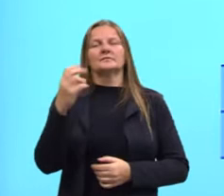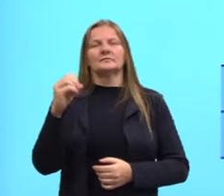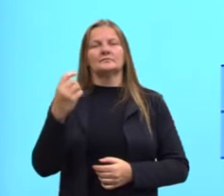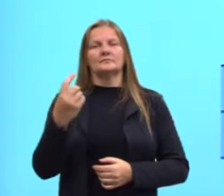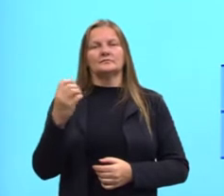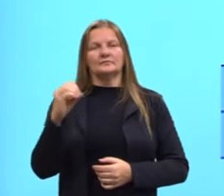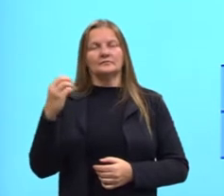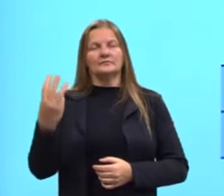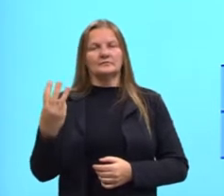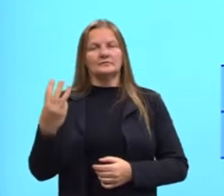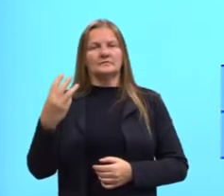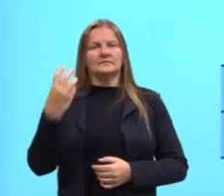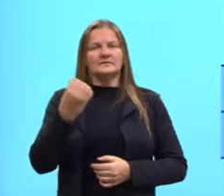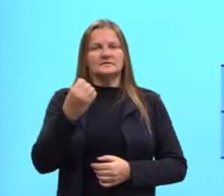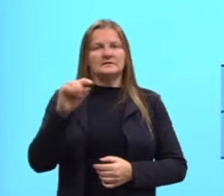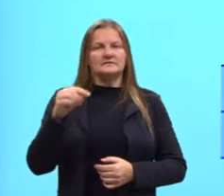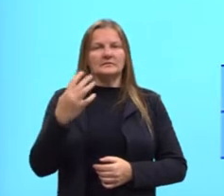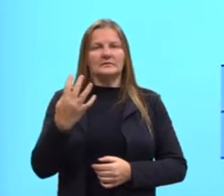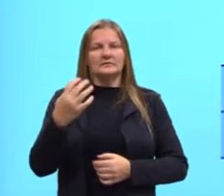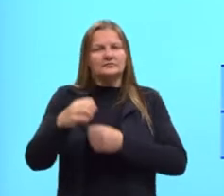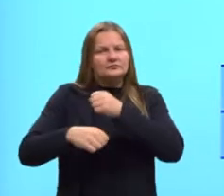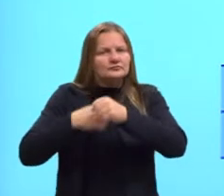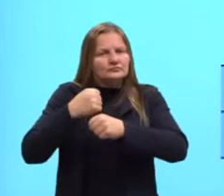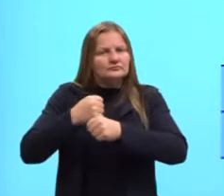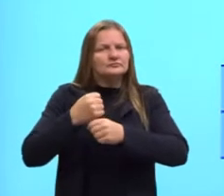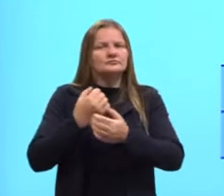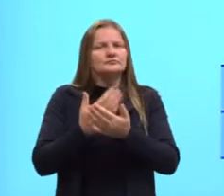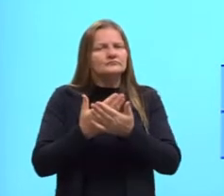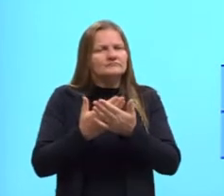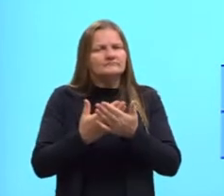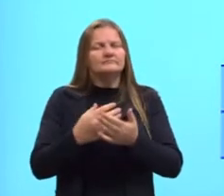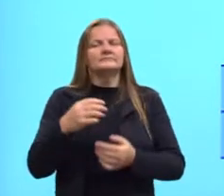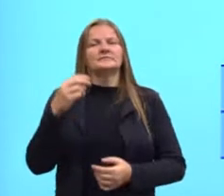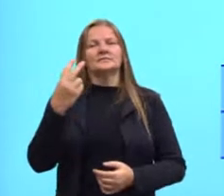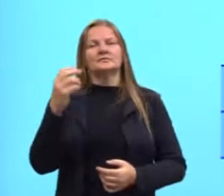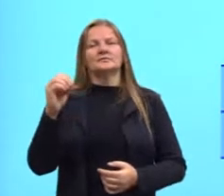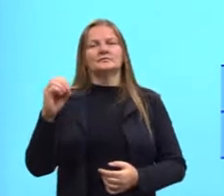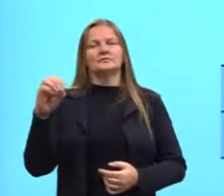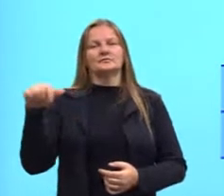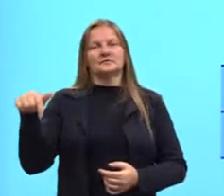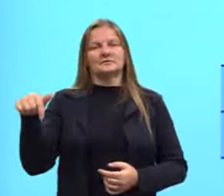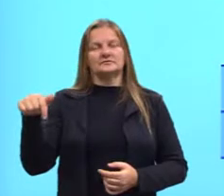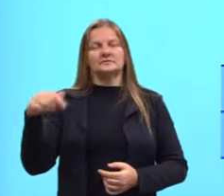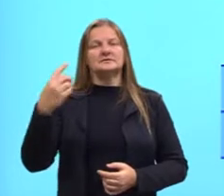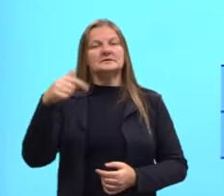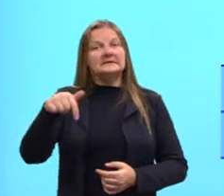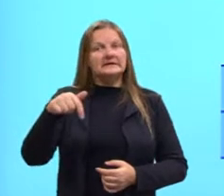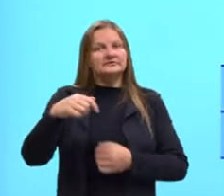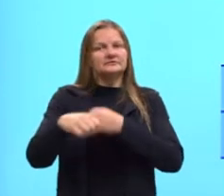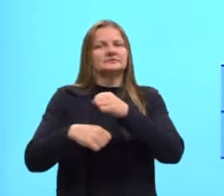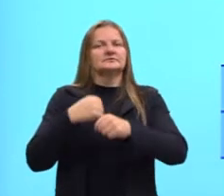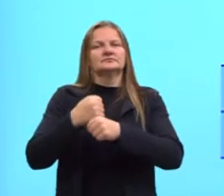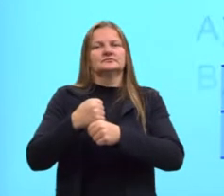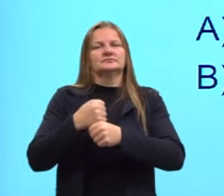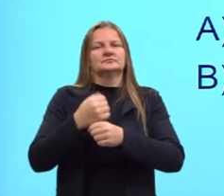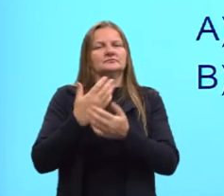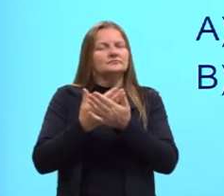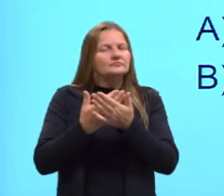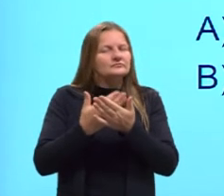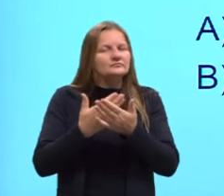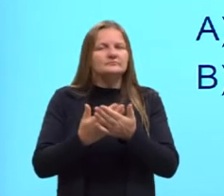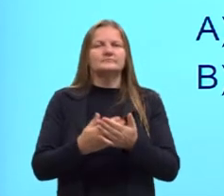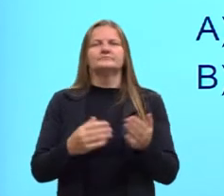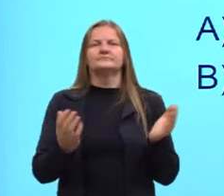2003 6,4 anos em 2007 sete anos de estudo